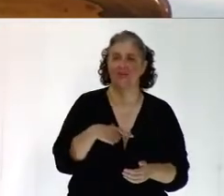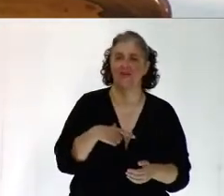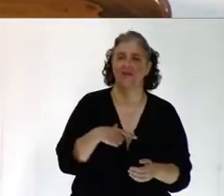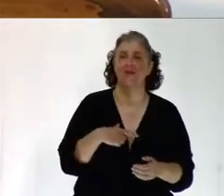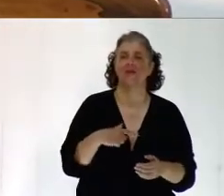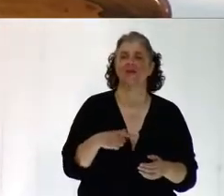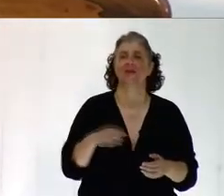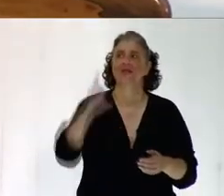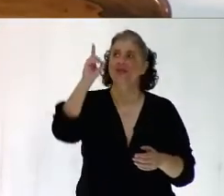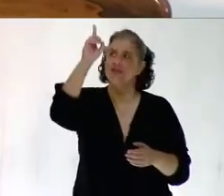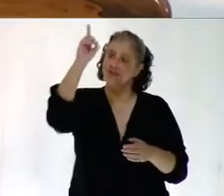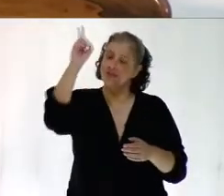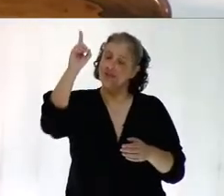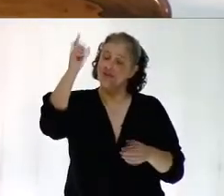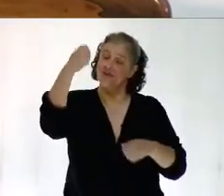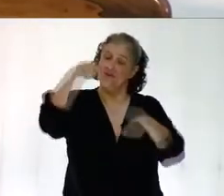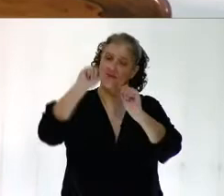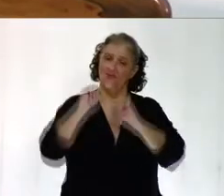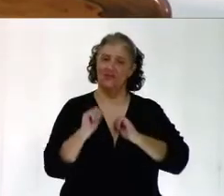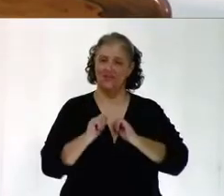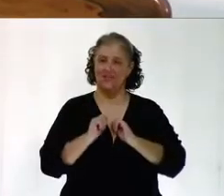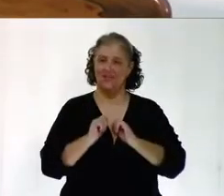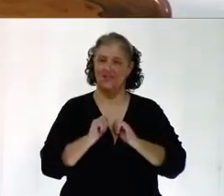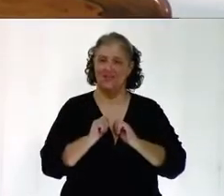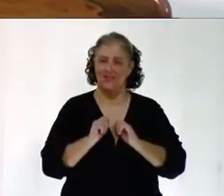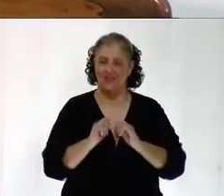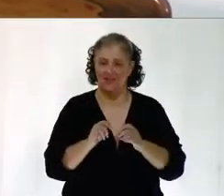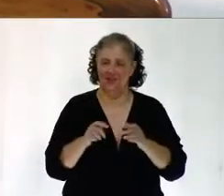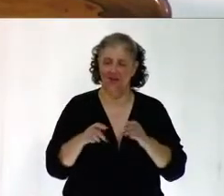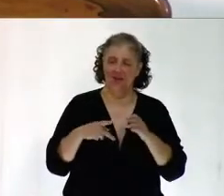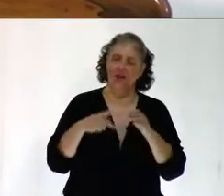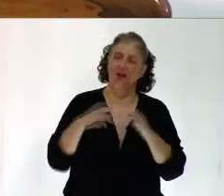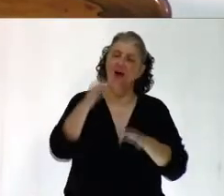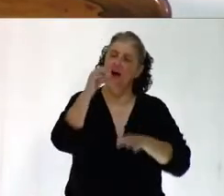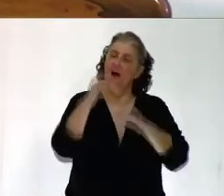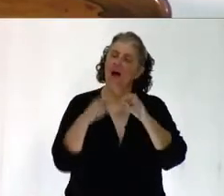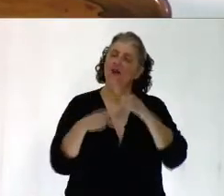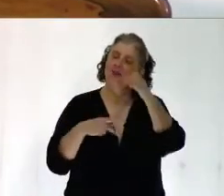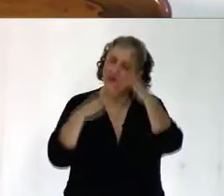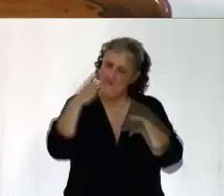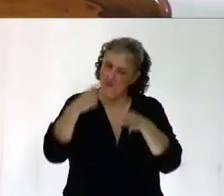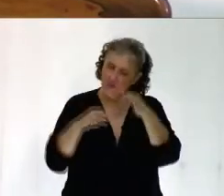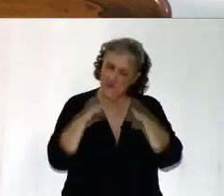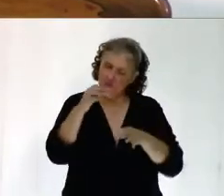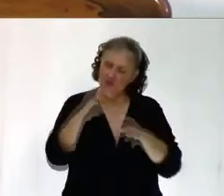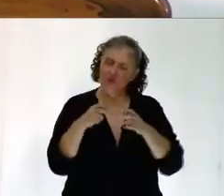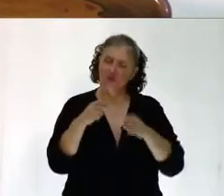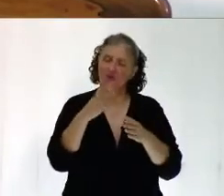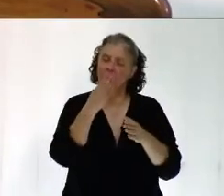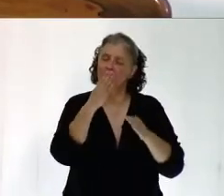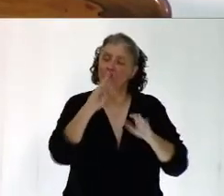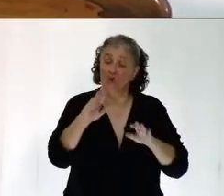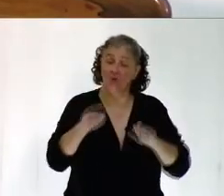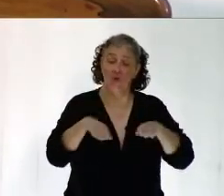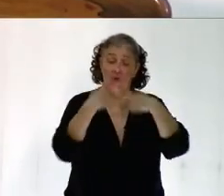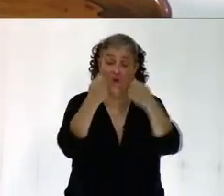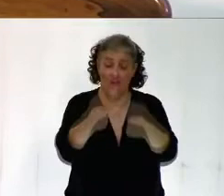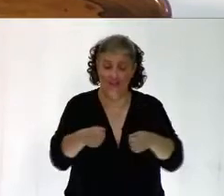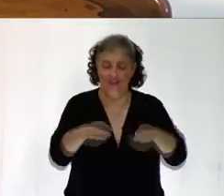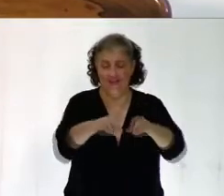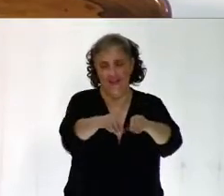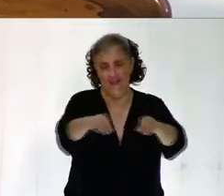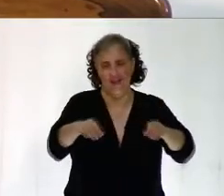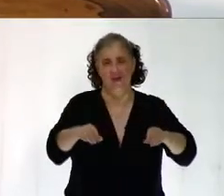o senhor teu deus é introduzido na terra que sob juramento prometeu a teus pais abraão isaque e jacó te daria